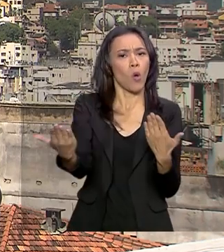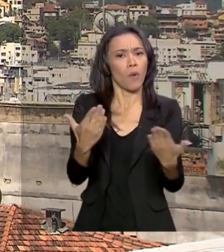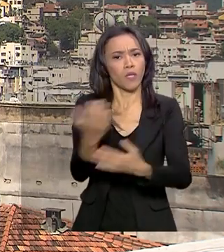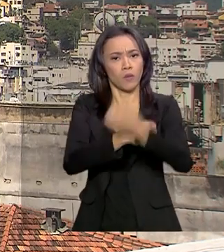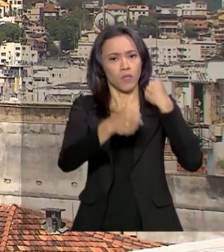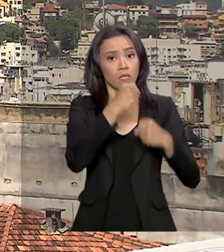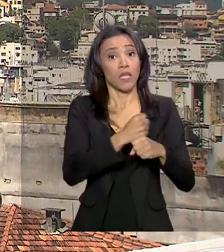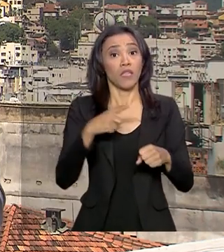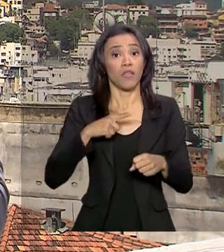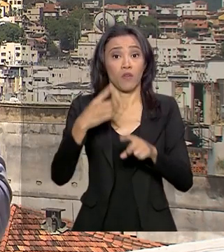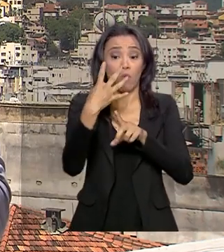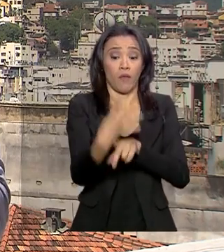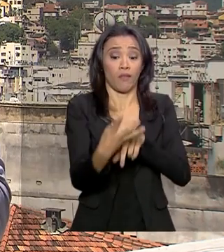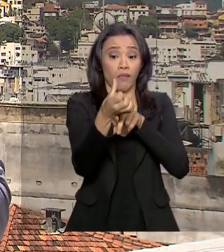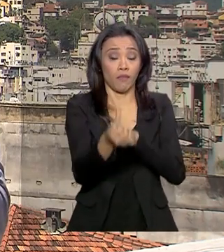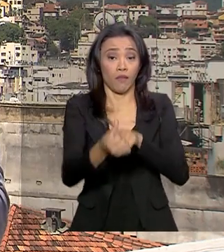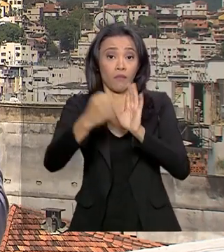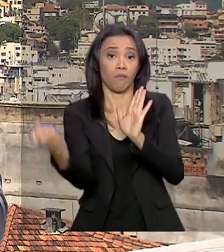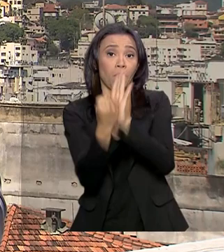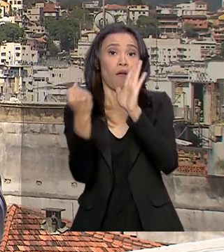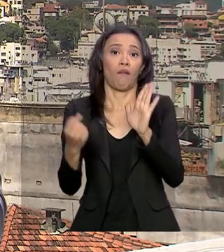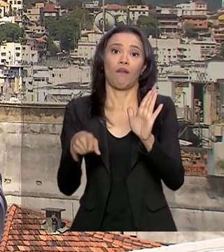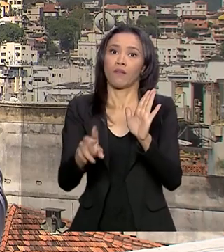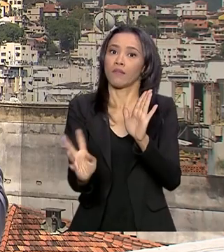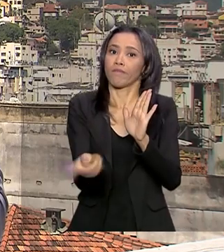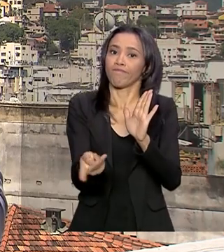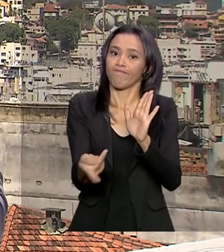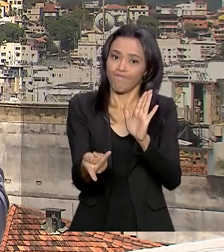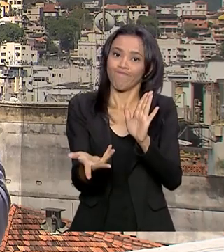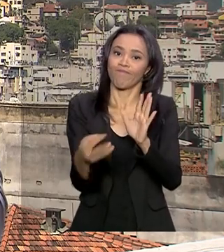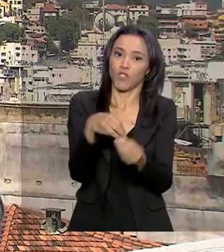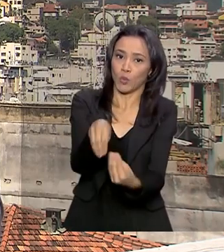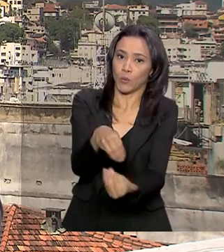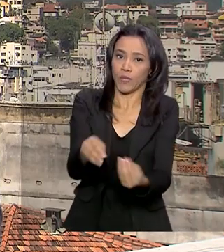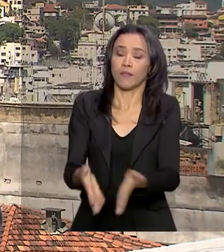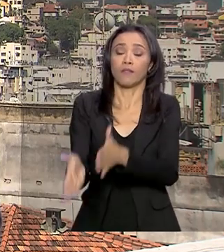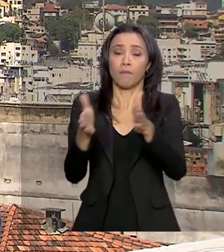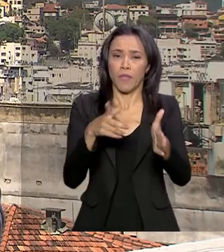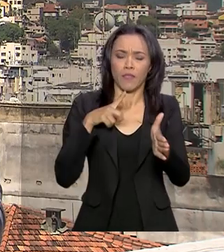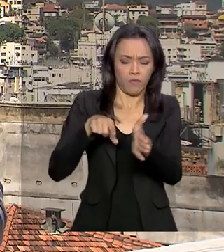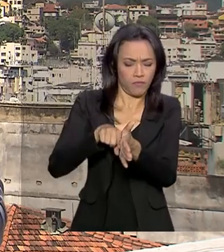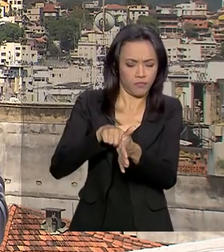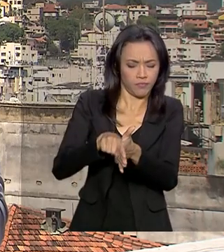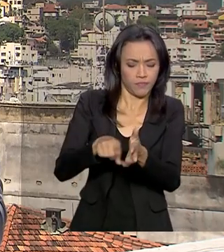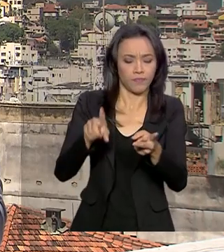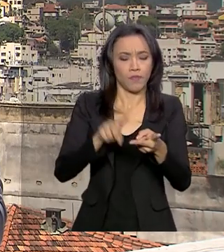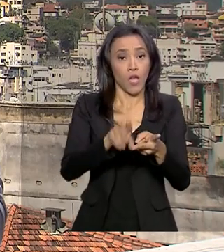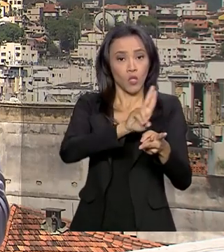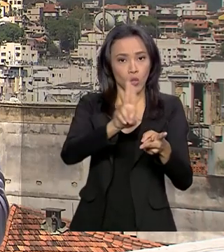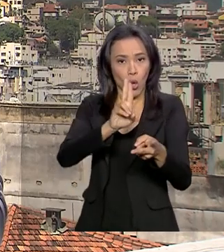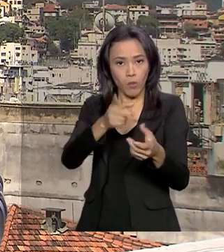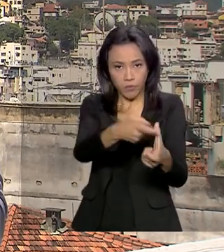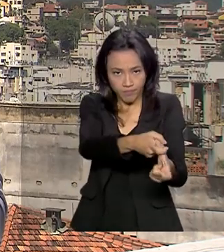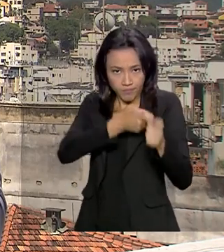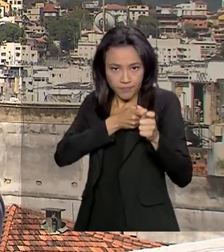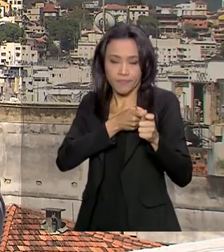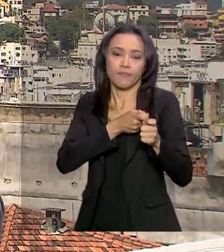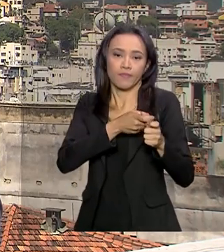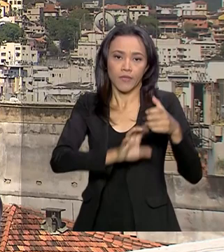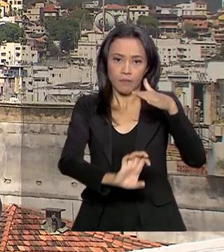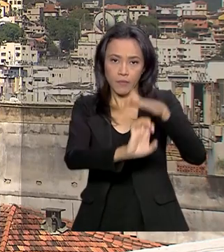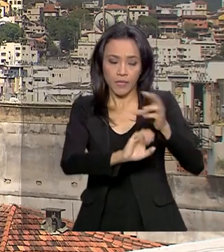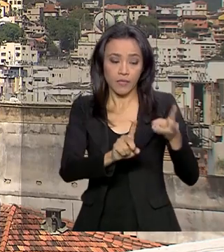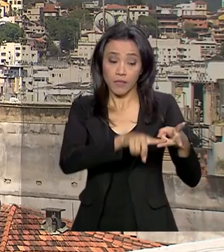rótulos irregulares. A análise envolve exames laboratoriais, notificação dos fraudadores, perícias, defesa e